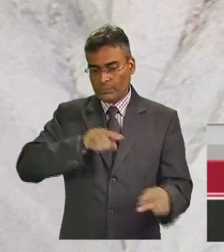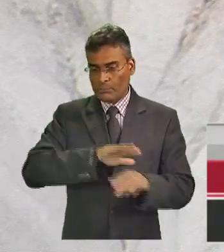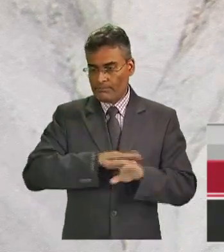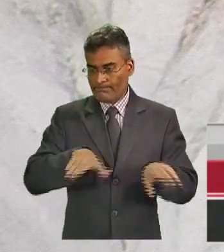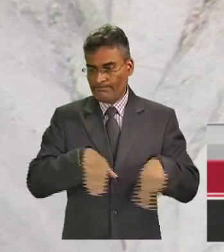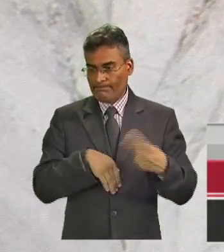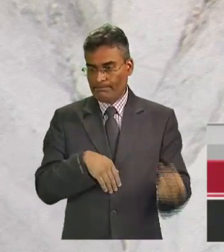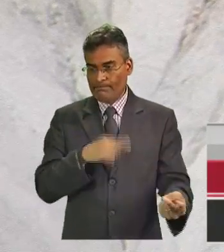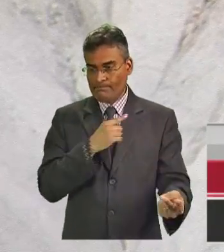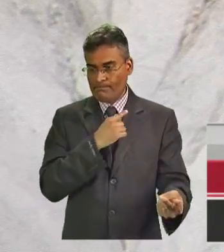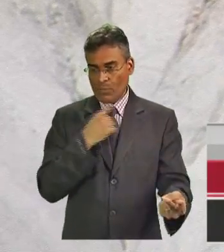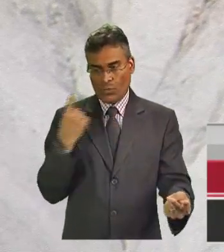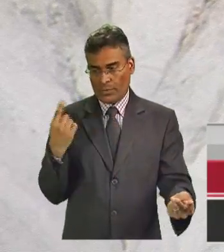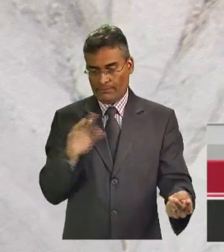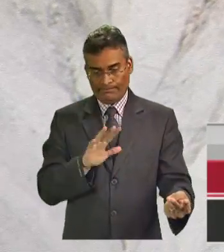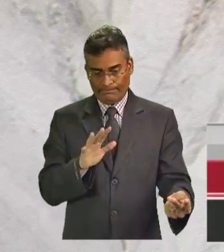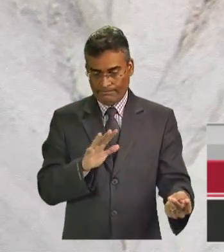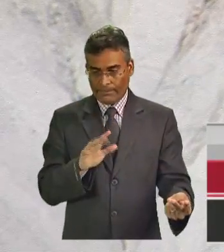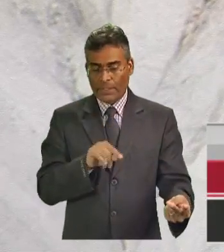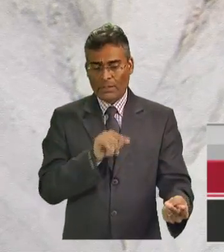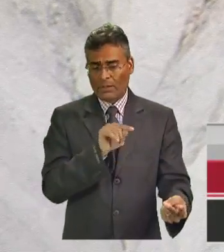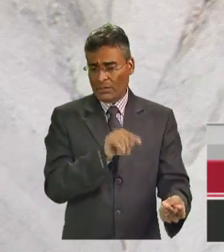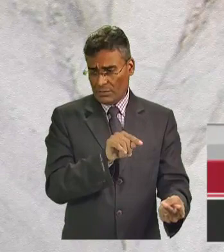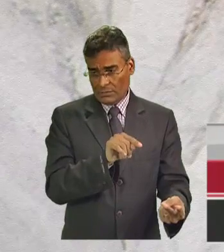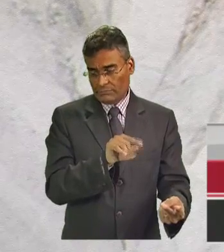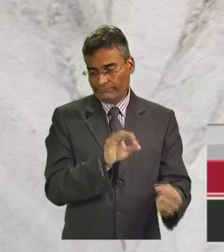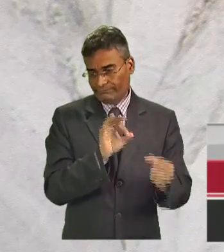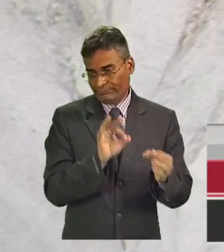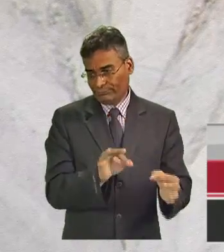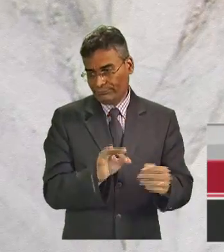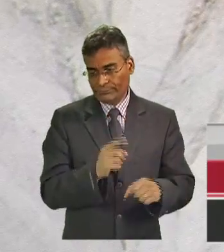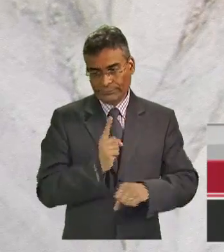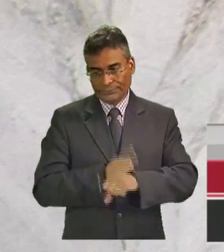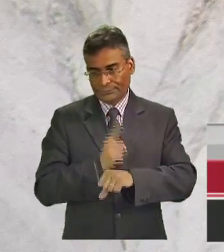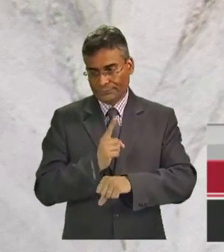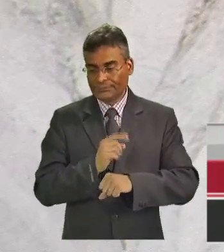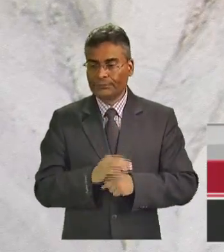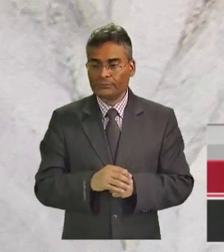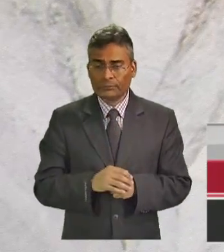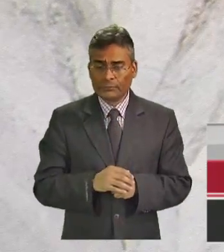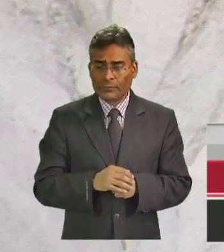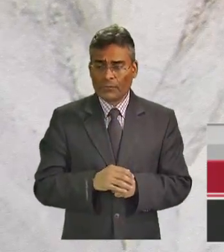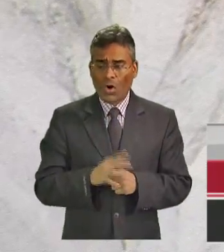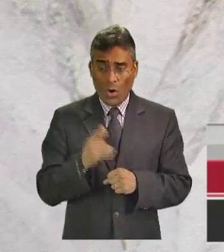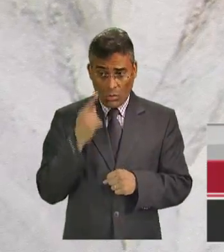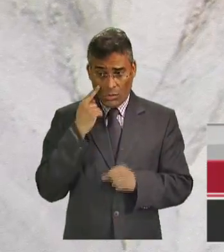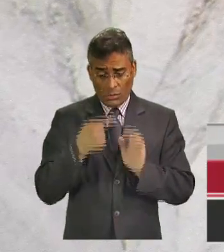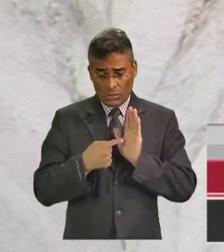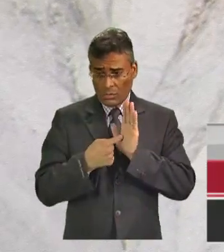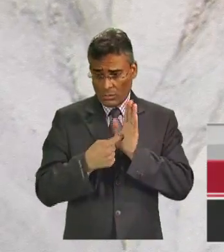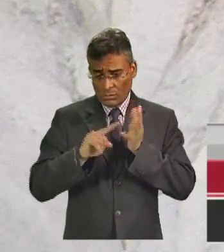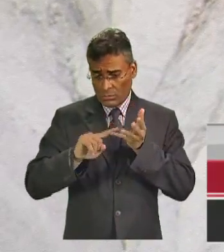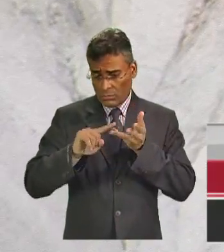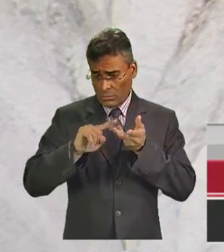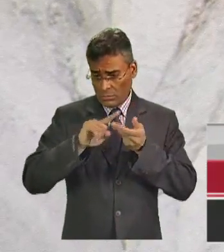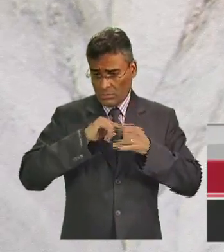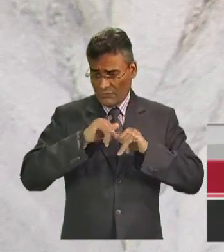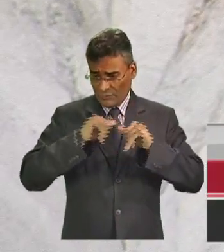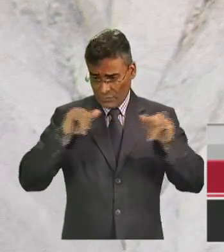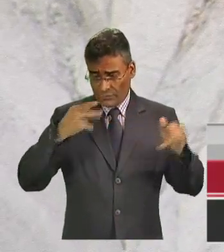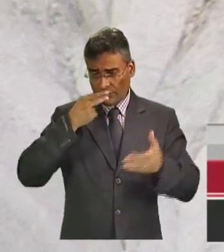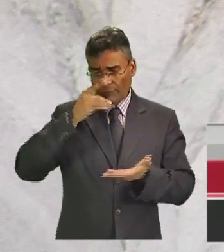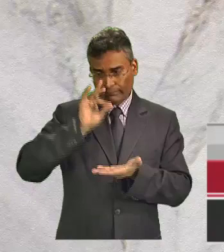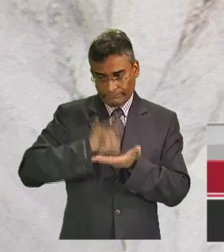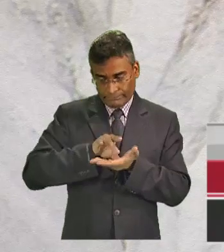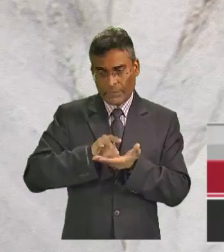no próprio local, ele chegou a ser atingido e veio a óbito. Então, uma triste realidade da Polícia Militar em todo